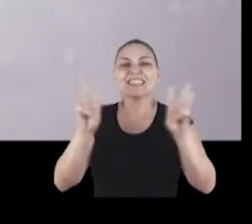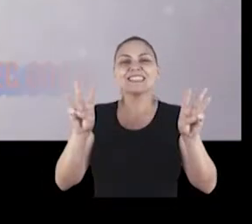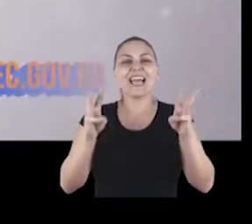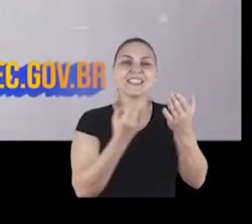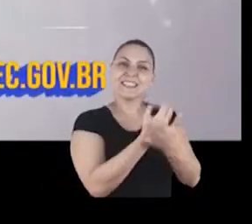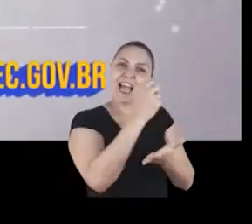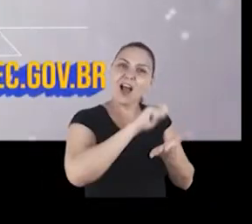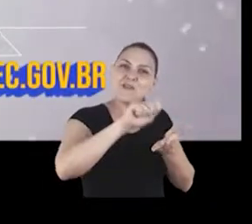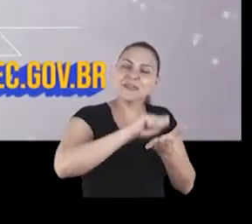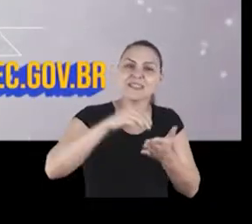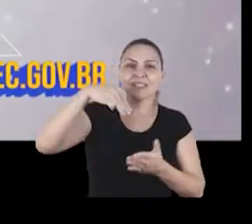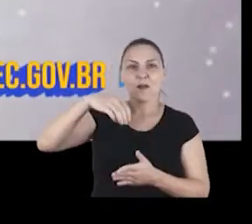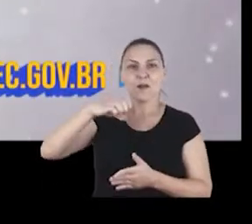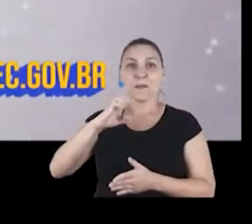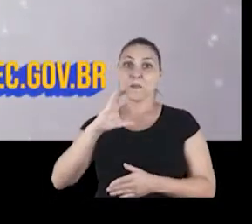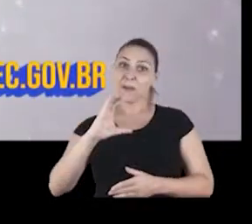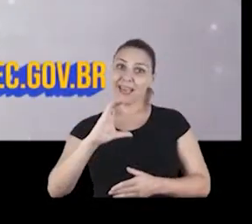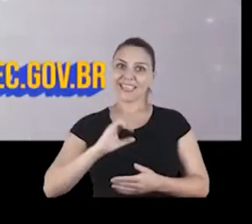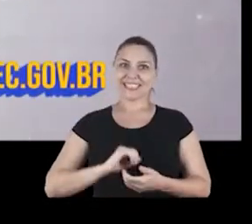em